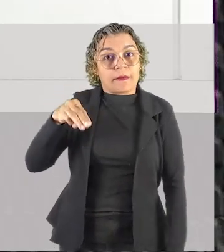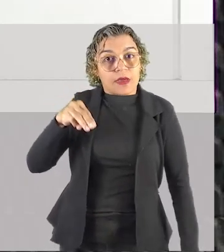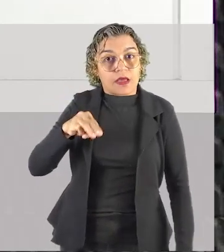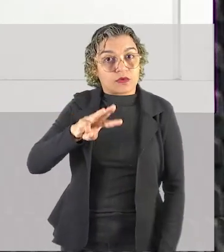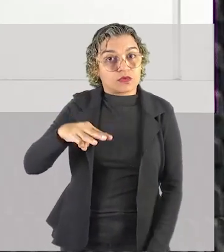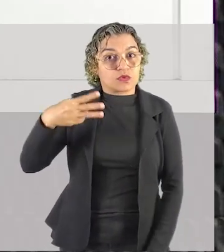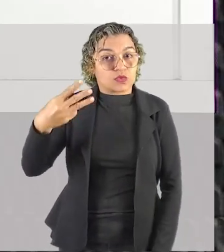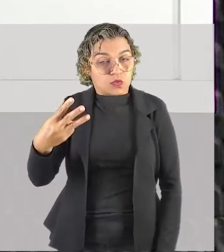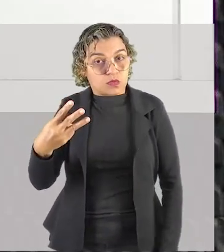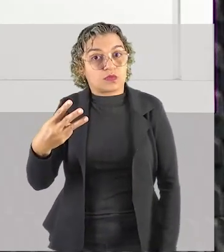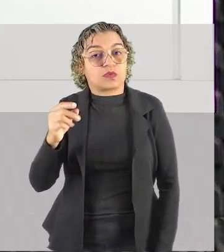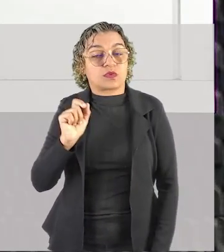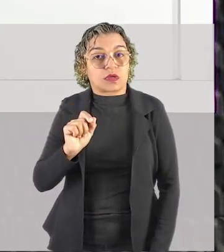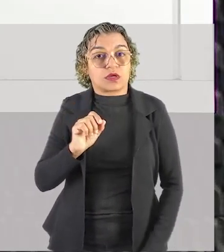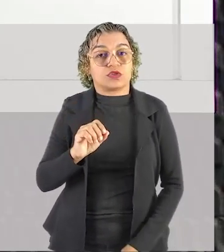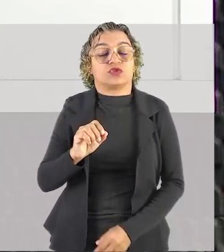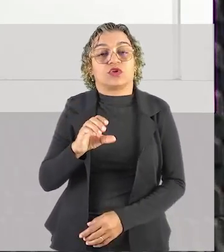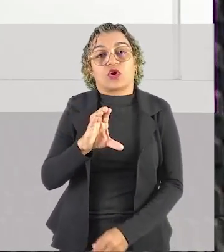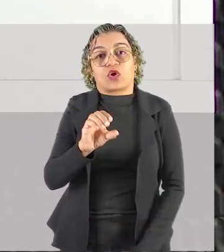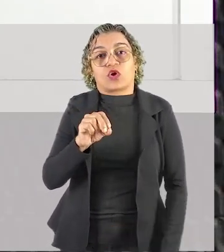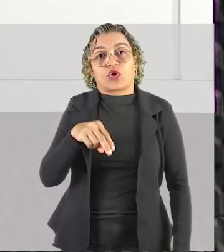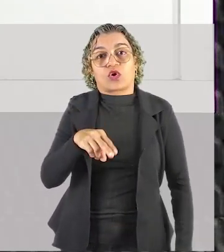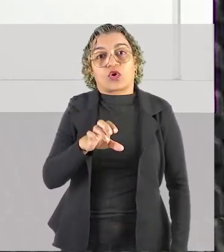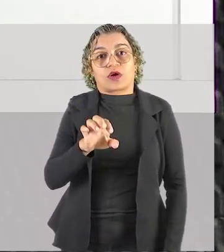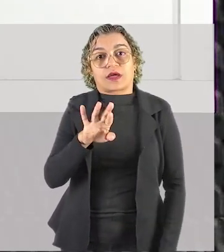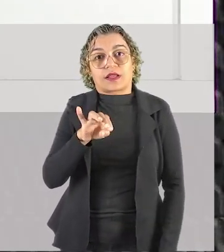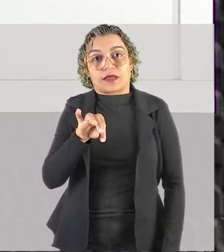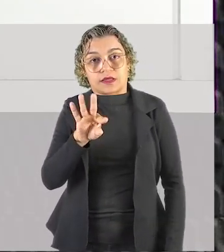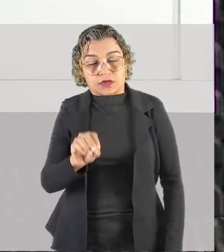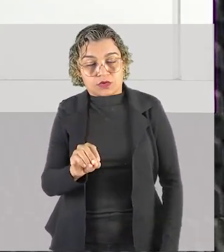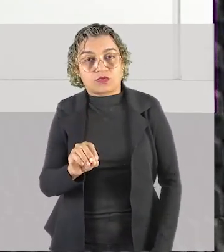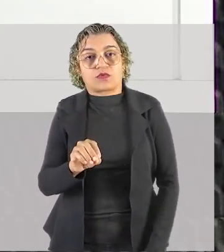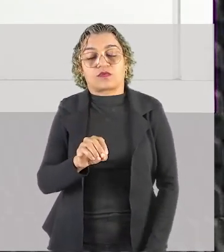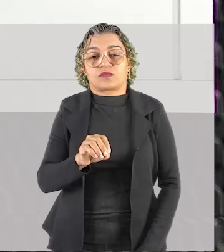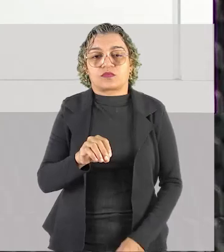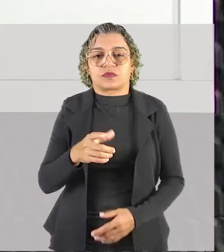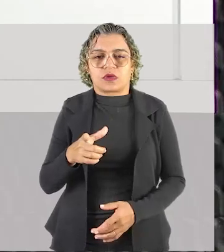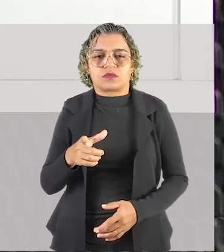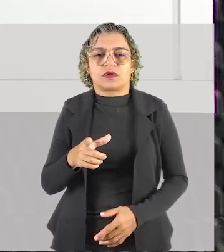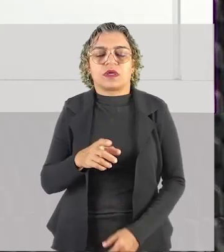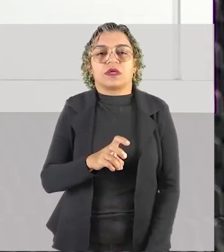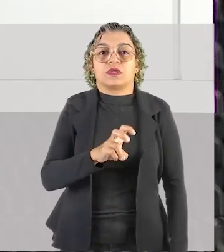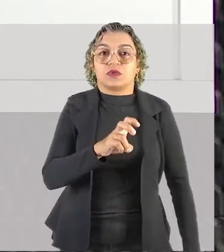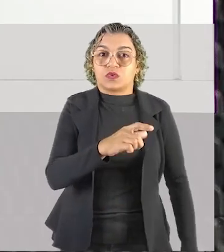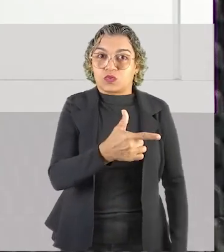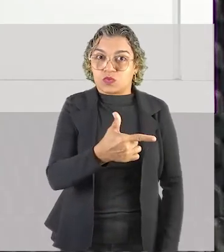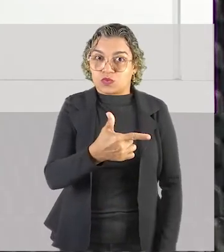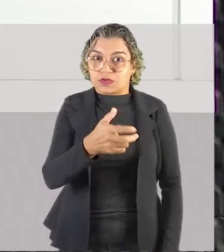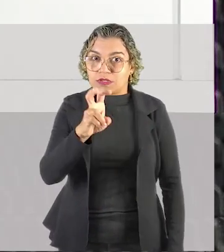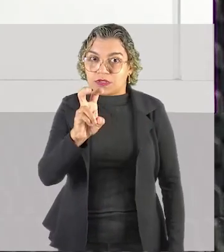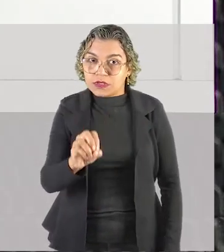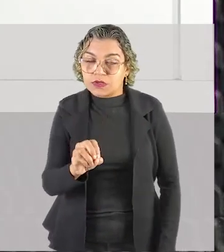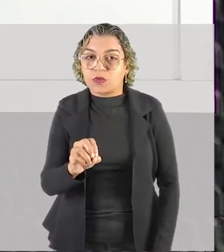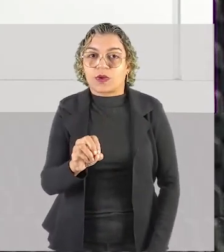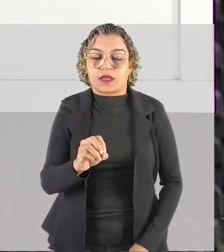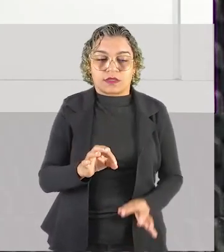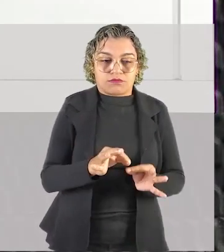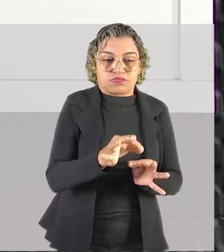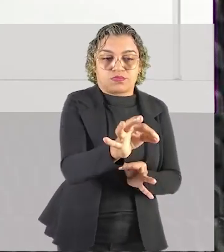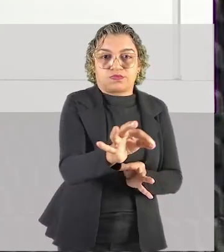concreto bombeado. A questão fala que é 250 por metro cúbico. Cada metro